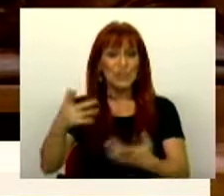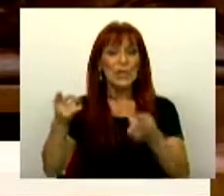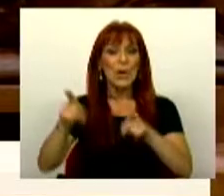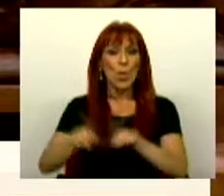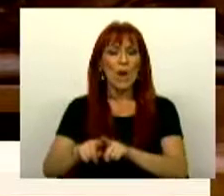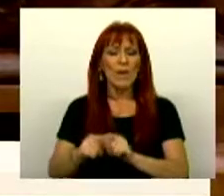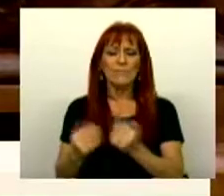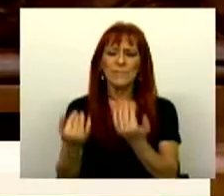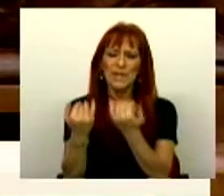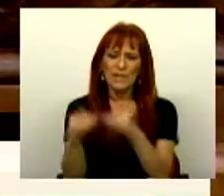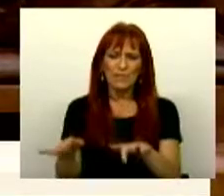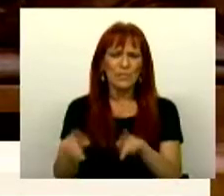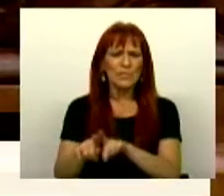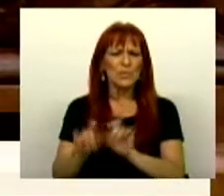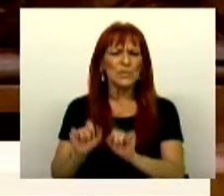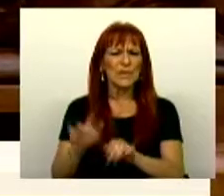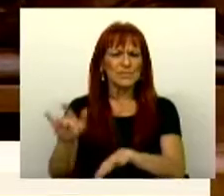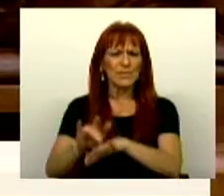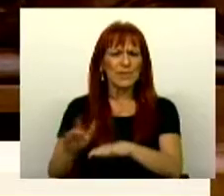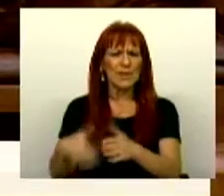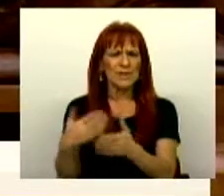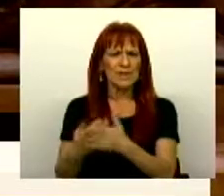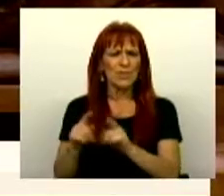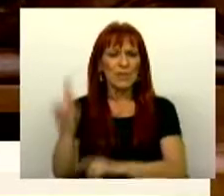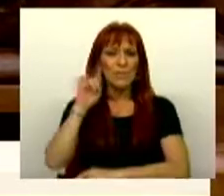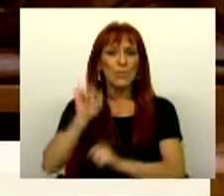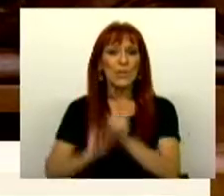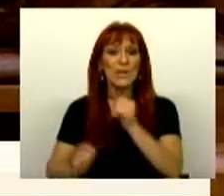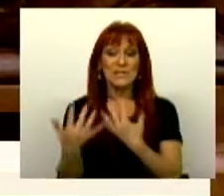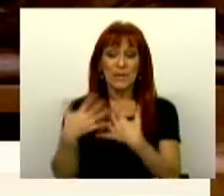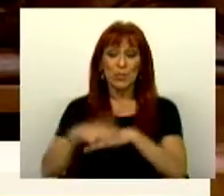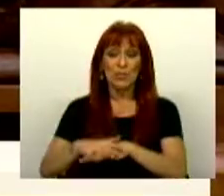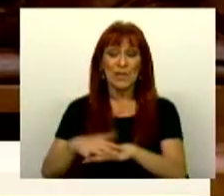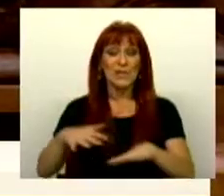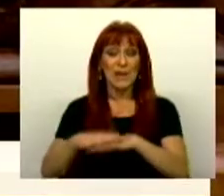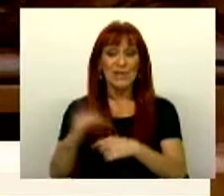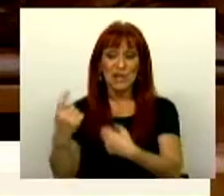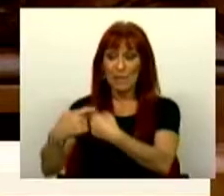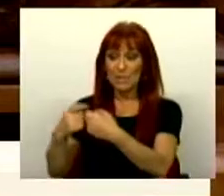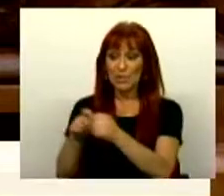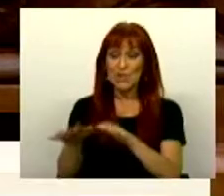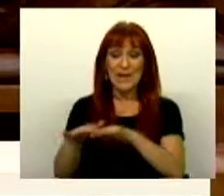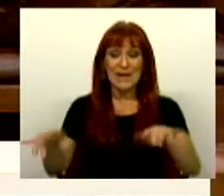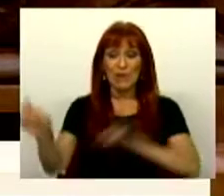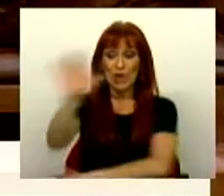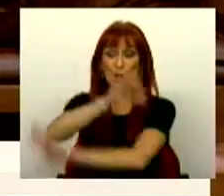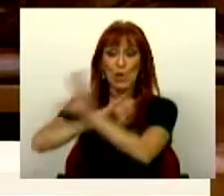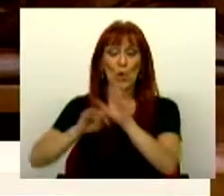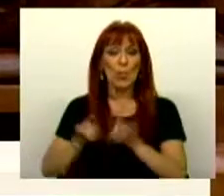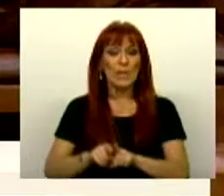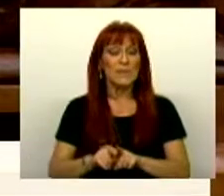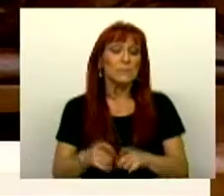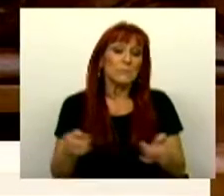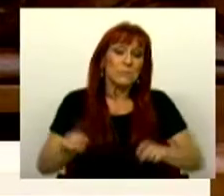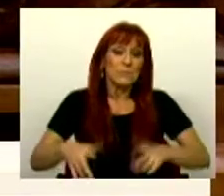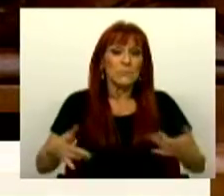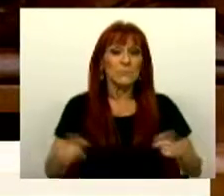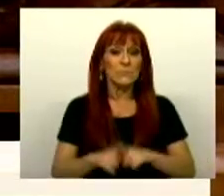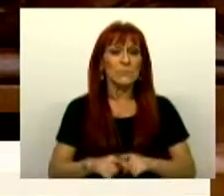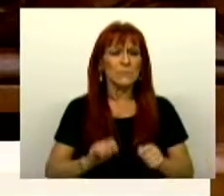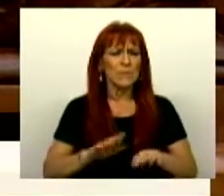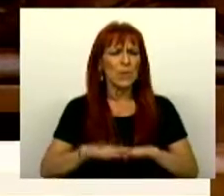as informar e para as sensibilizar para a importância de integrarem redes e parcerias à escala europeia e, naturalmente, onde